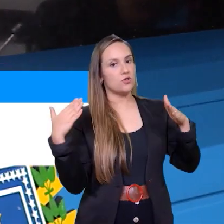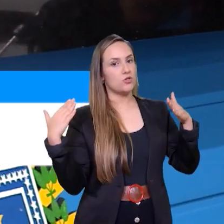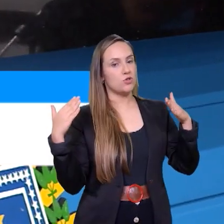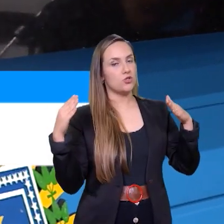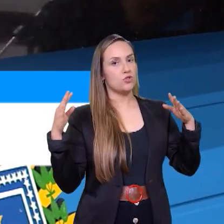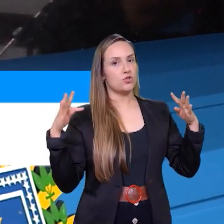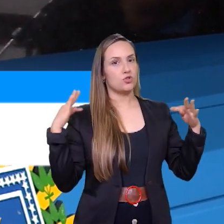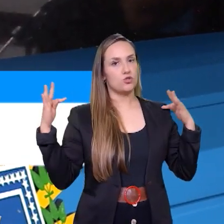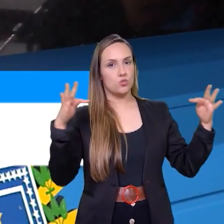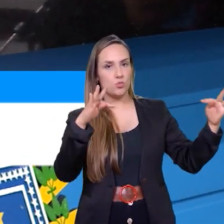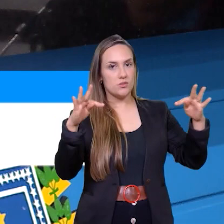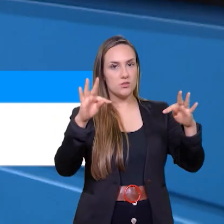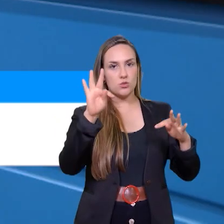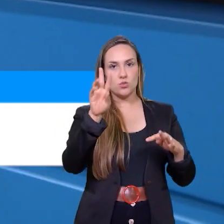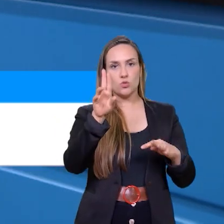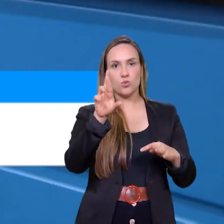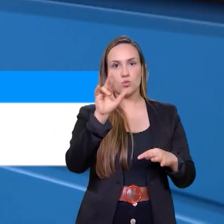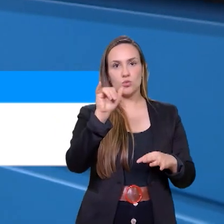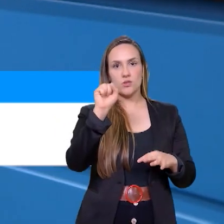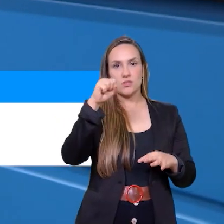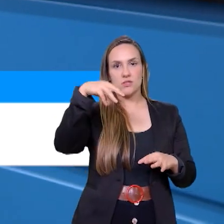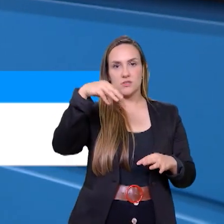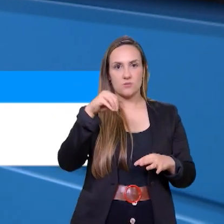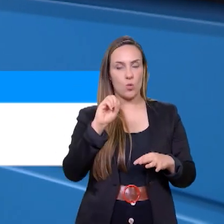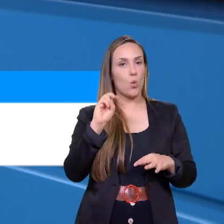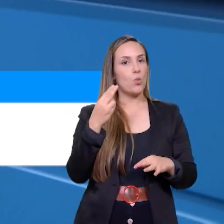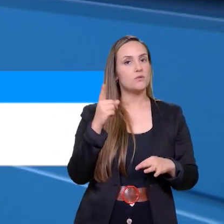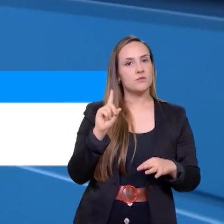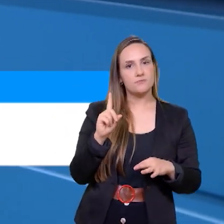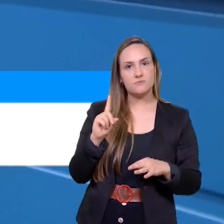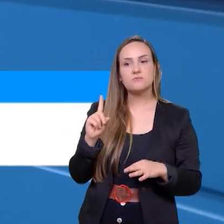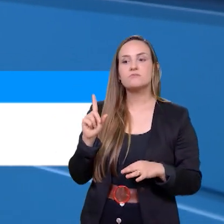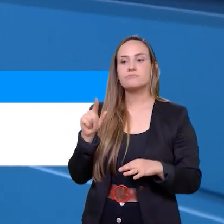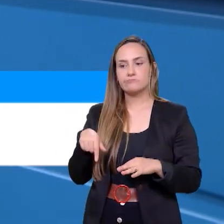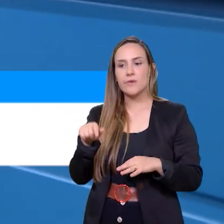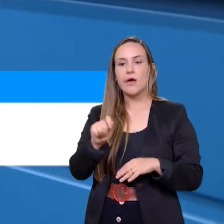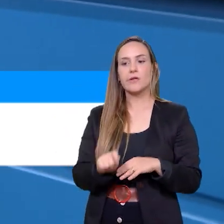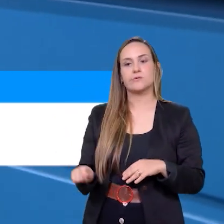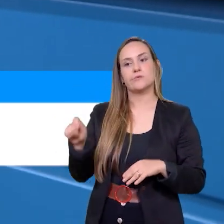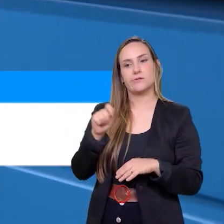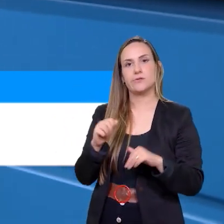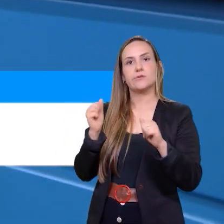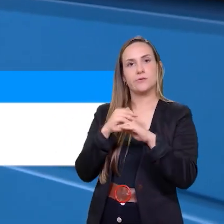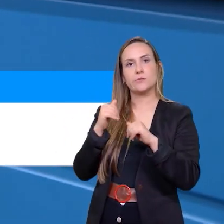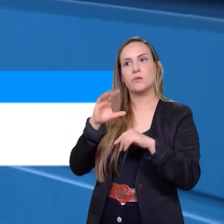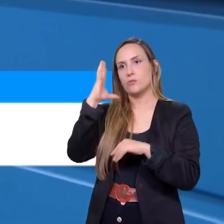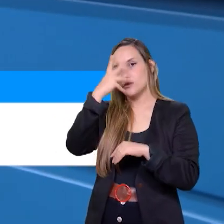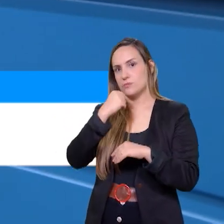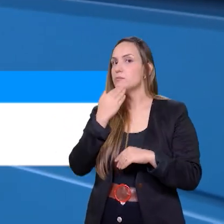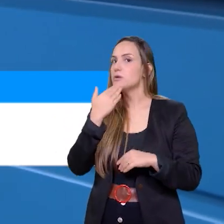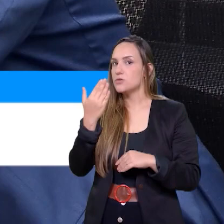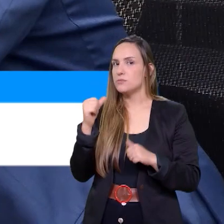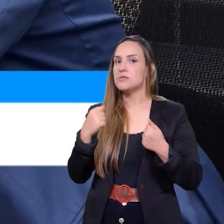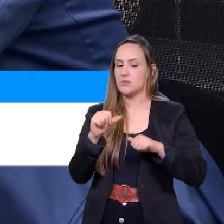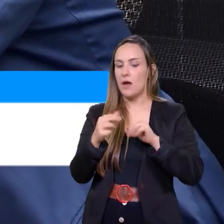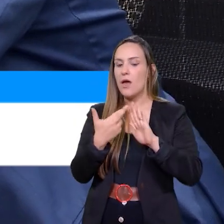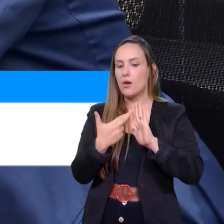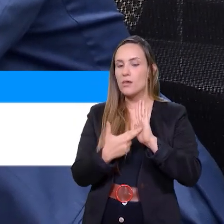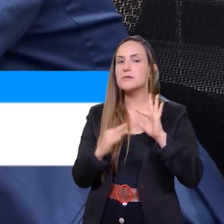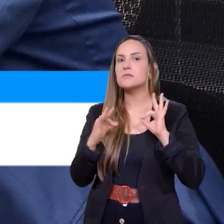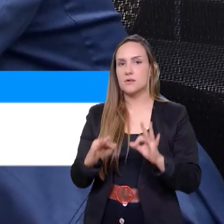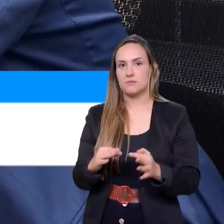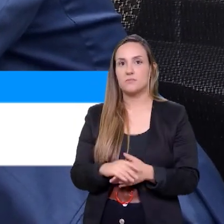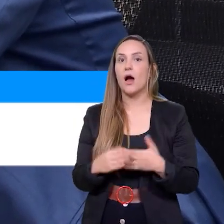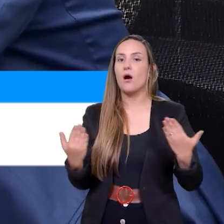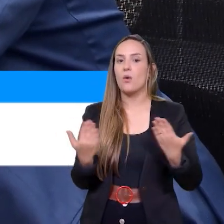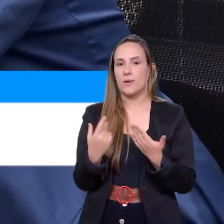transporte turístico no projeto, conforme pedido da Associação de Transportes Turísticos de Bonito, além de